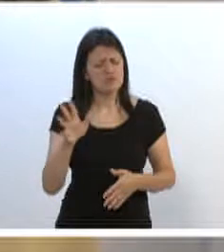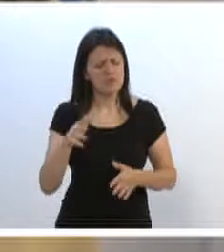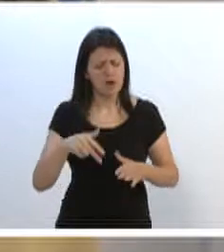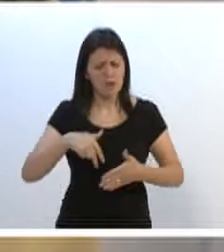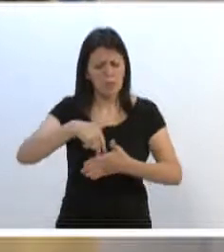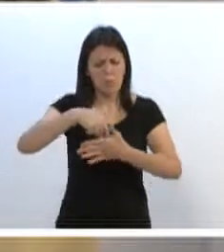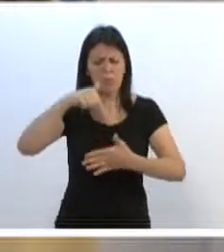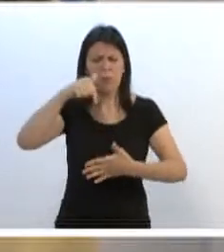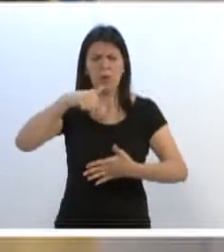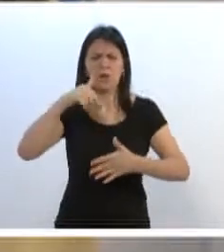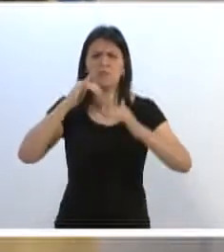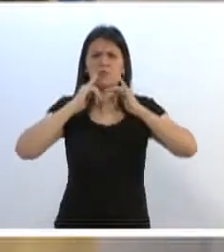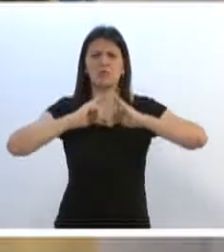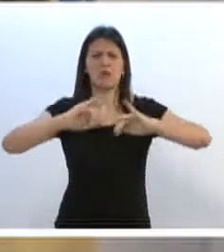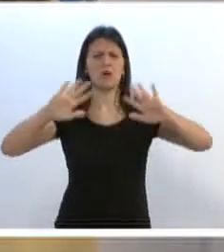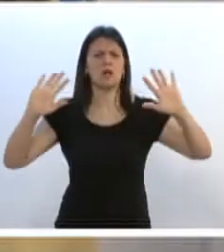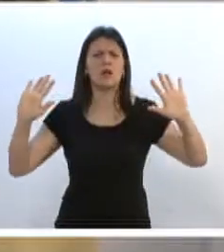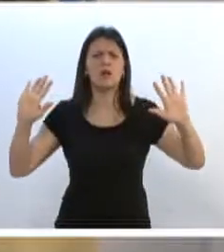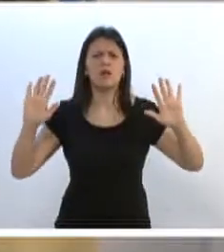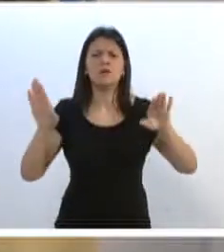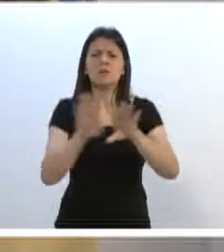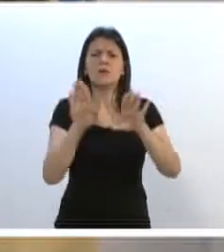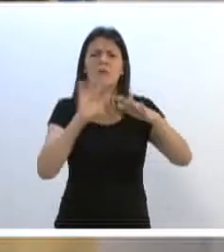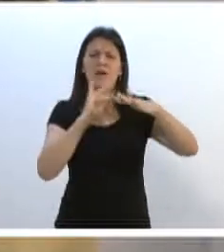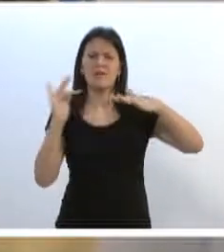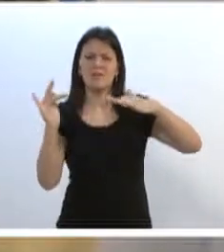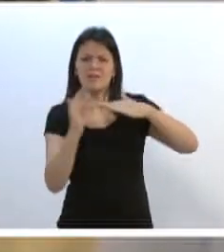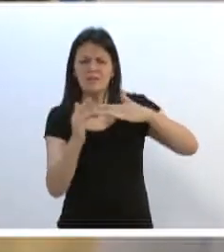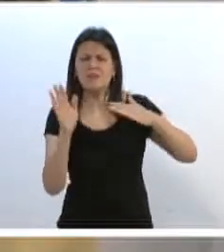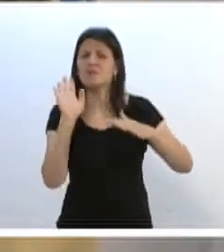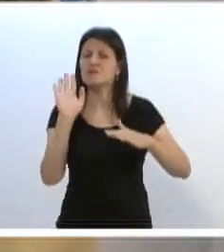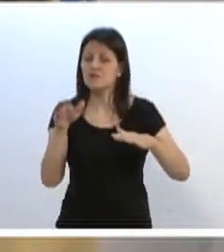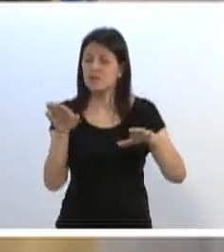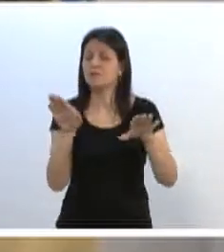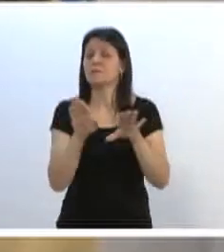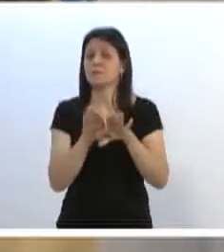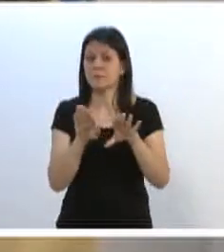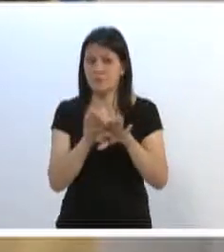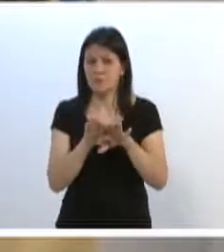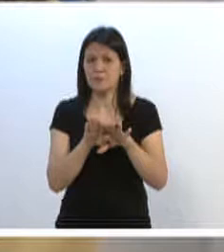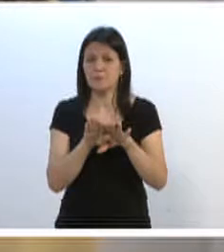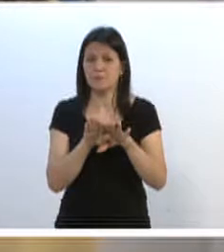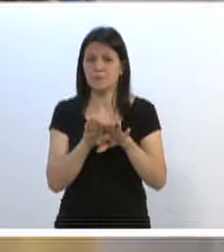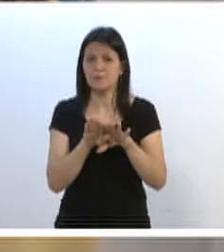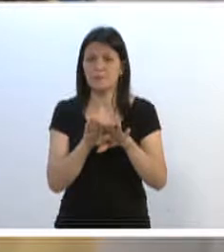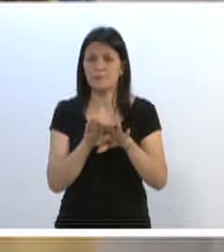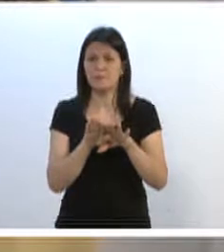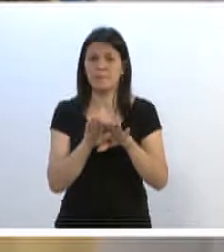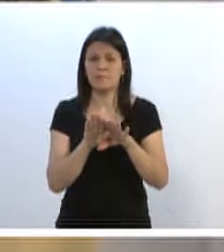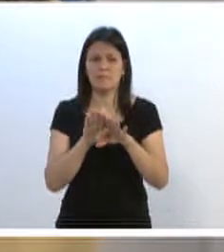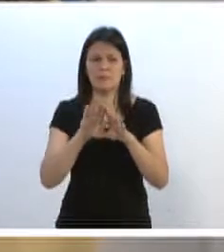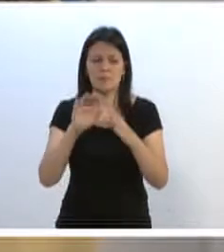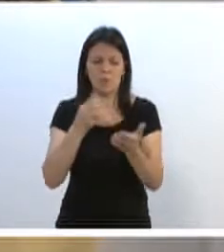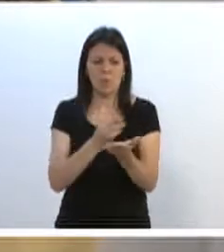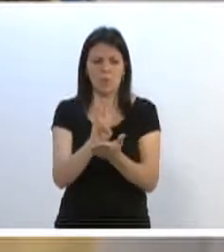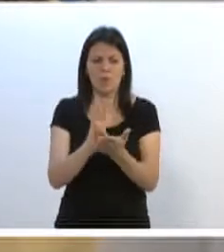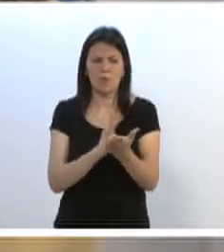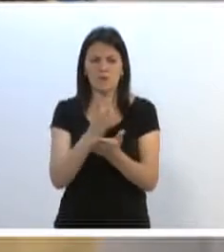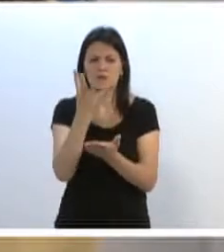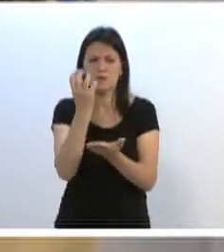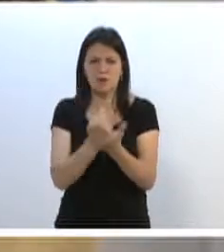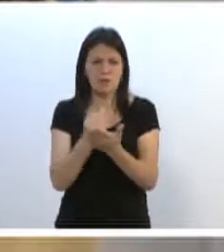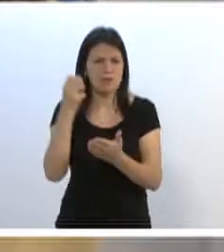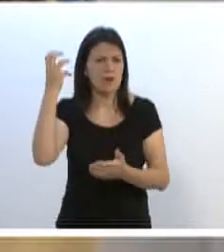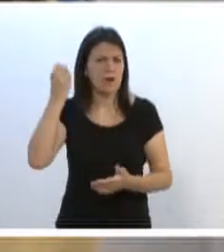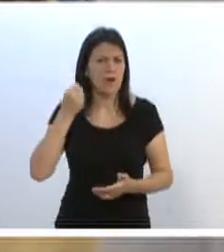manifestação, já manifestei em redes sociais, já me levaram, inclusive, alguns áudios meus e manifestações de grupos